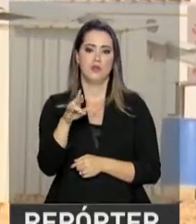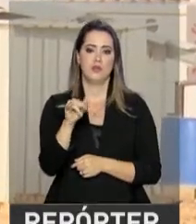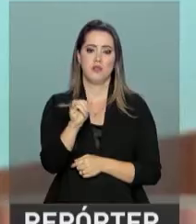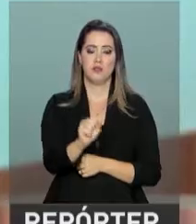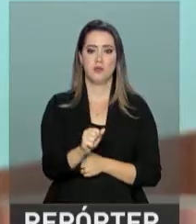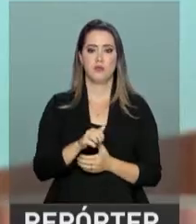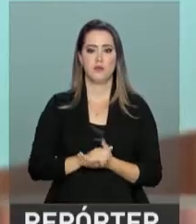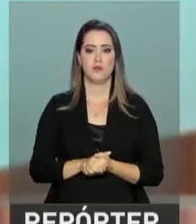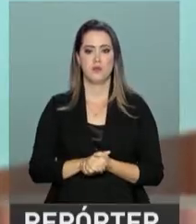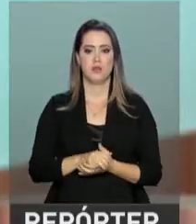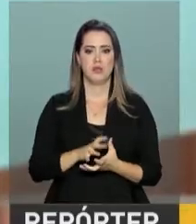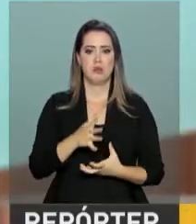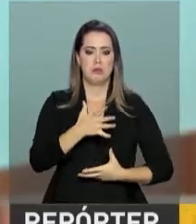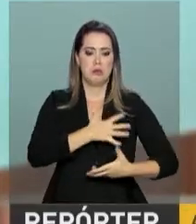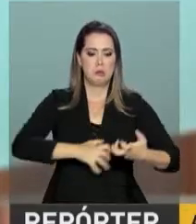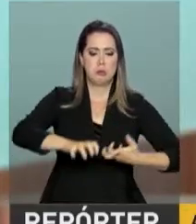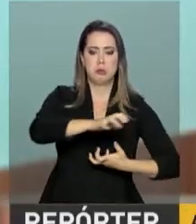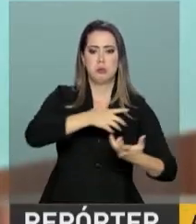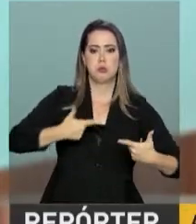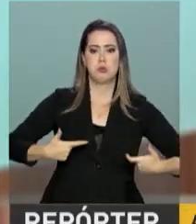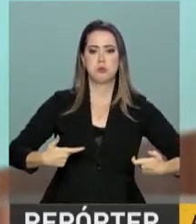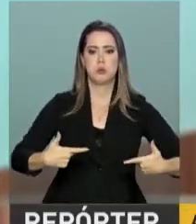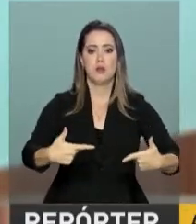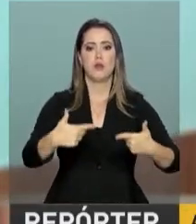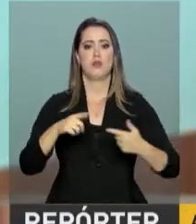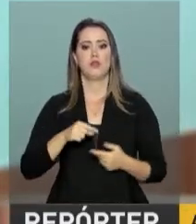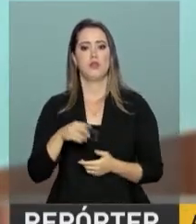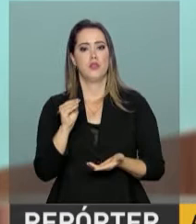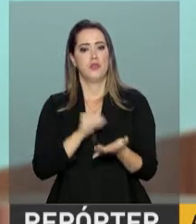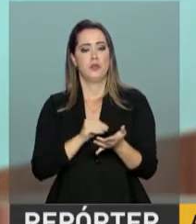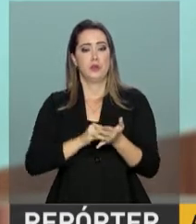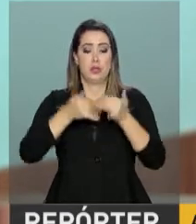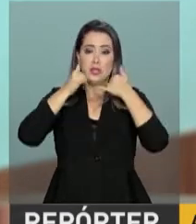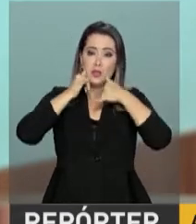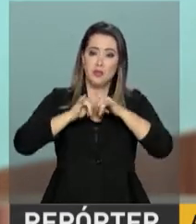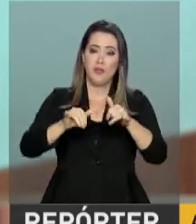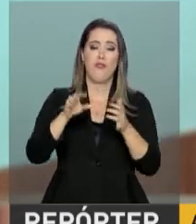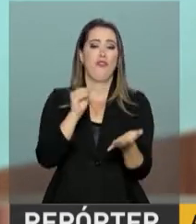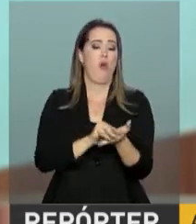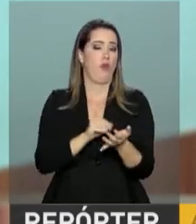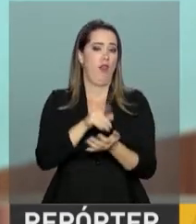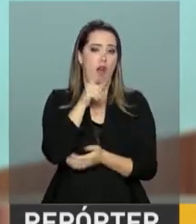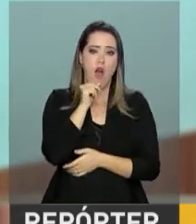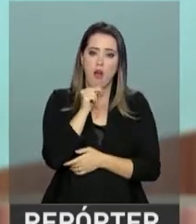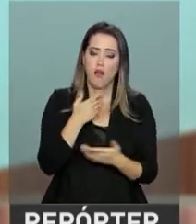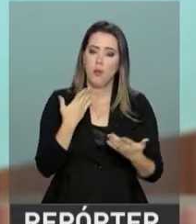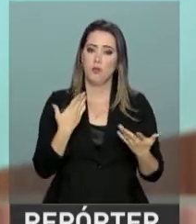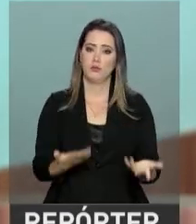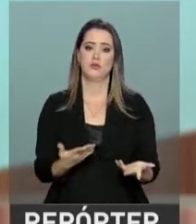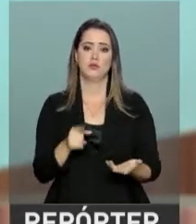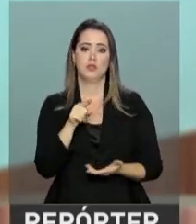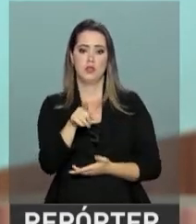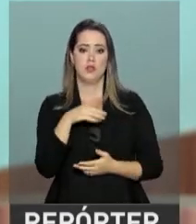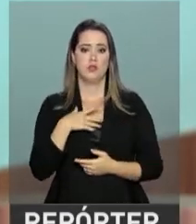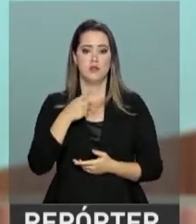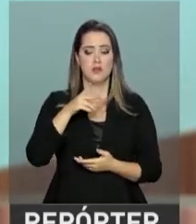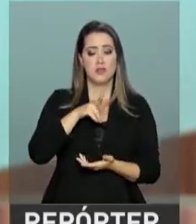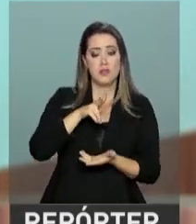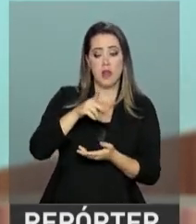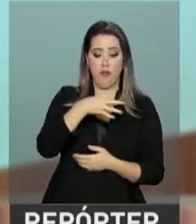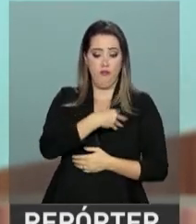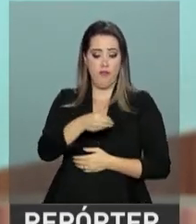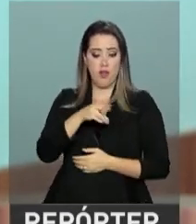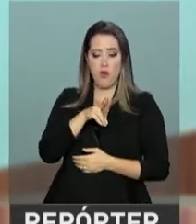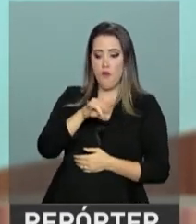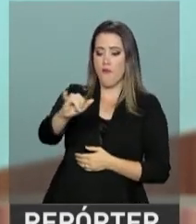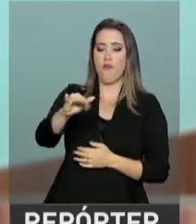história. Guerra mais forte quando falta energia, quando falta água, quando você manda sua criança